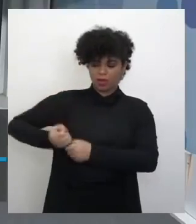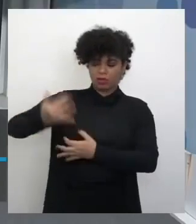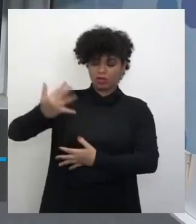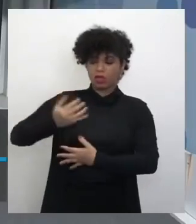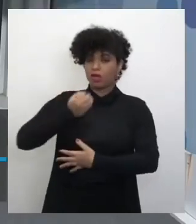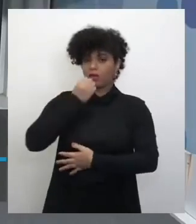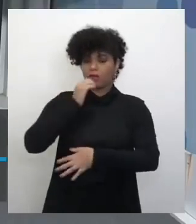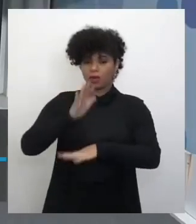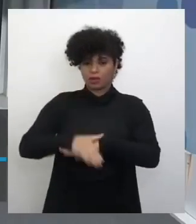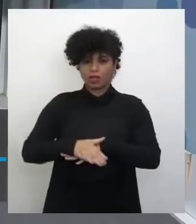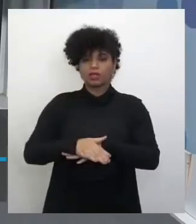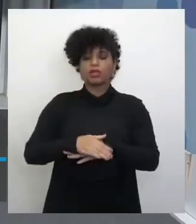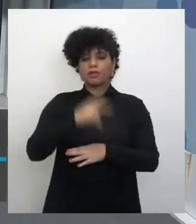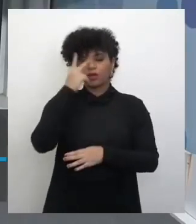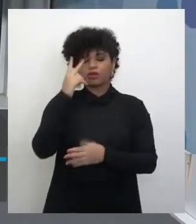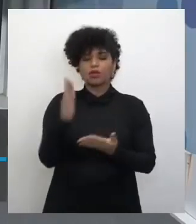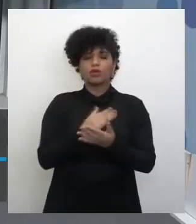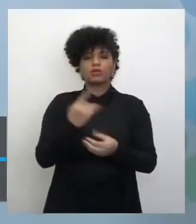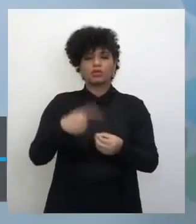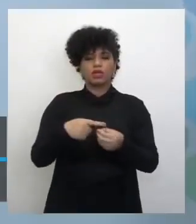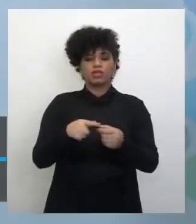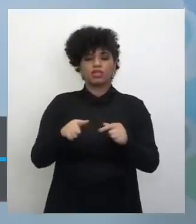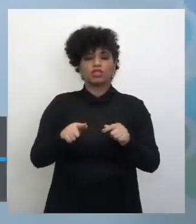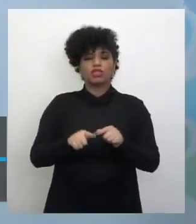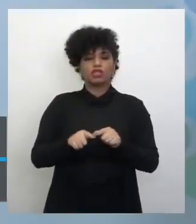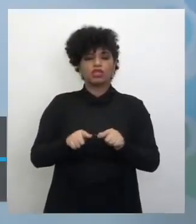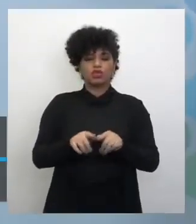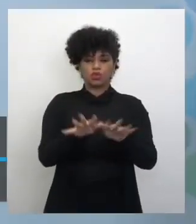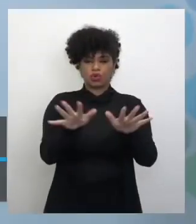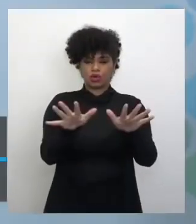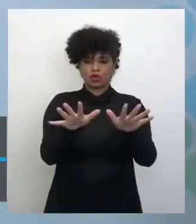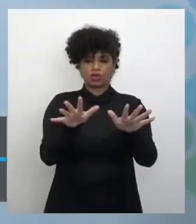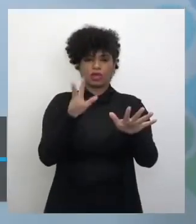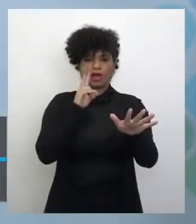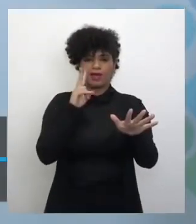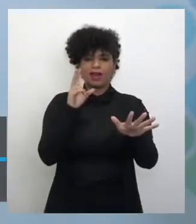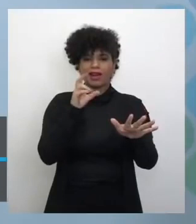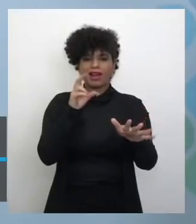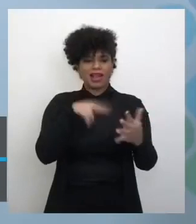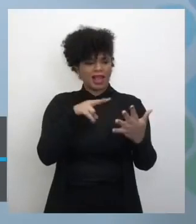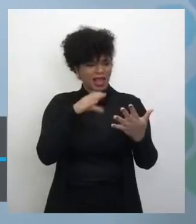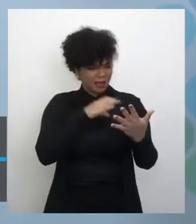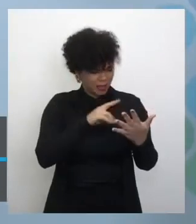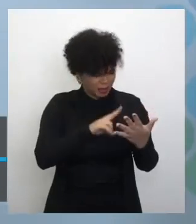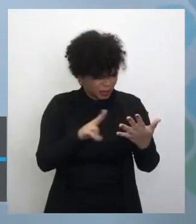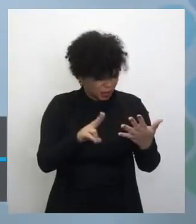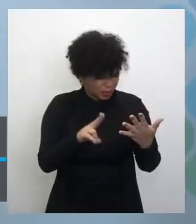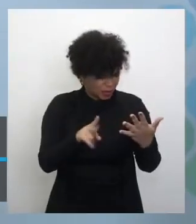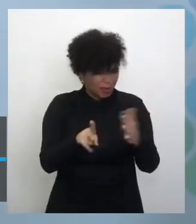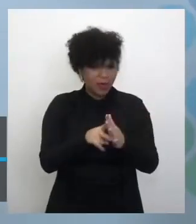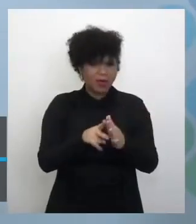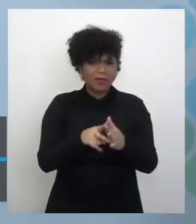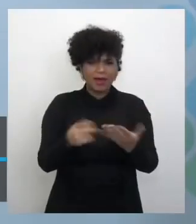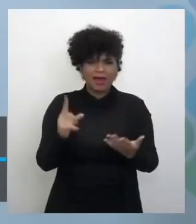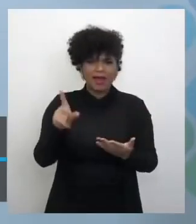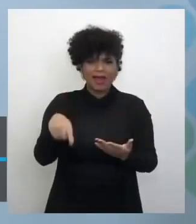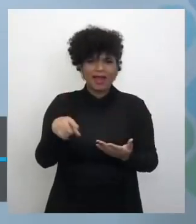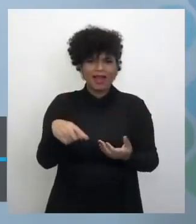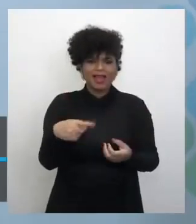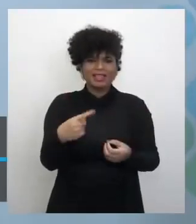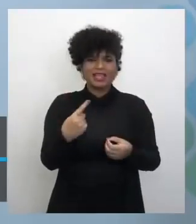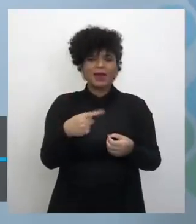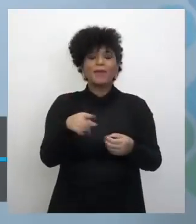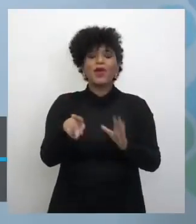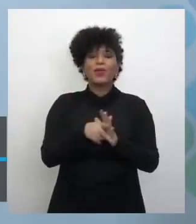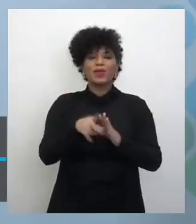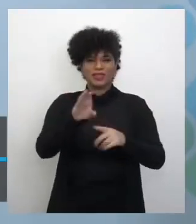cumprimentos, né? O pessoal de Guarulhos, o pessoal aqui... eu até li aqui rápido o nome Jacob Salvador. Falei, será que é o pessoal de Salvador aqui assistindo com a